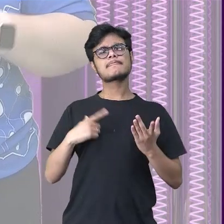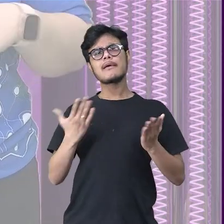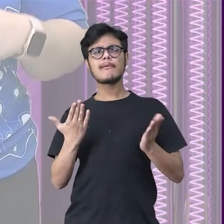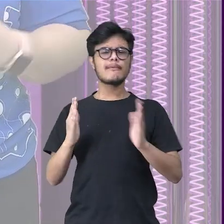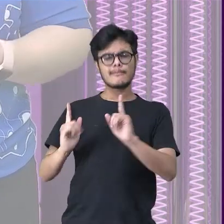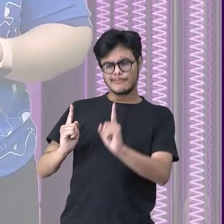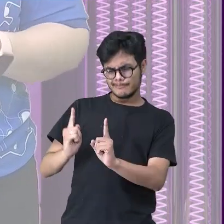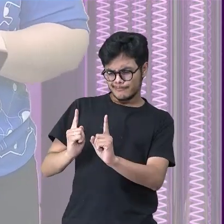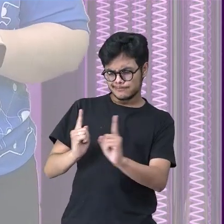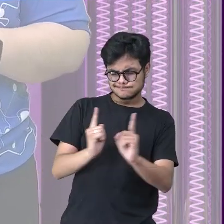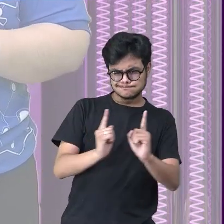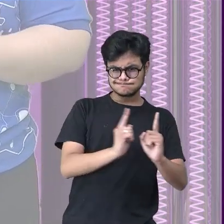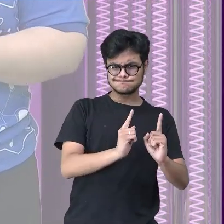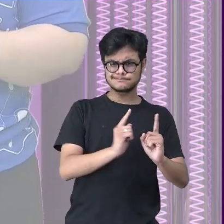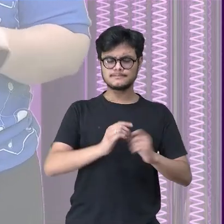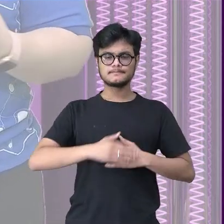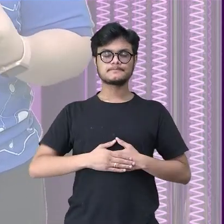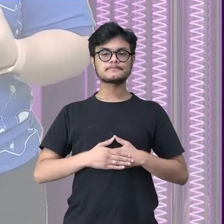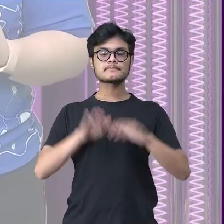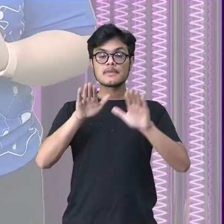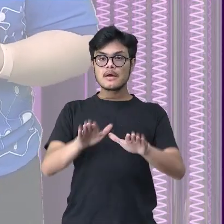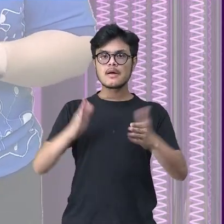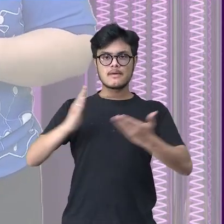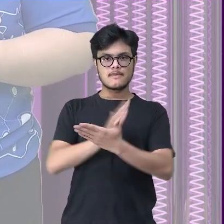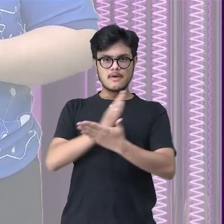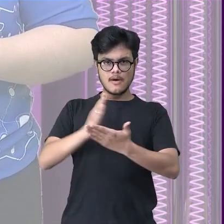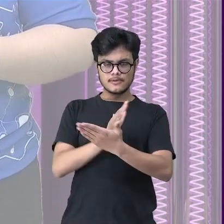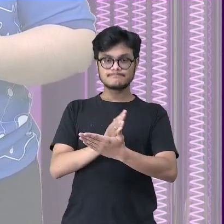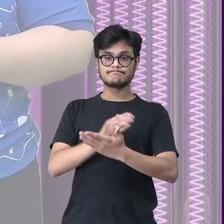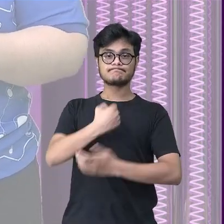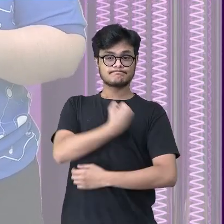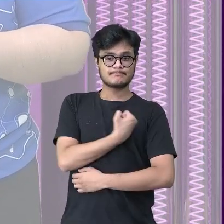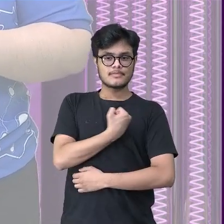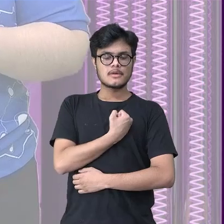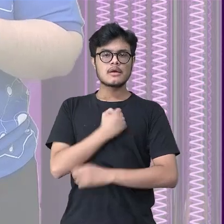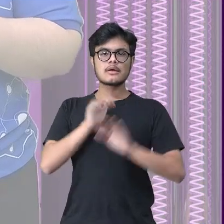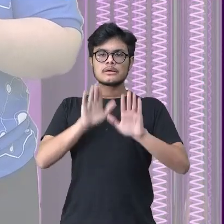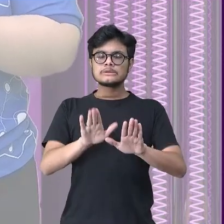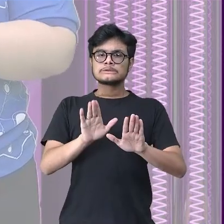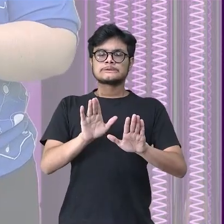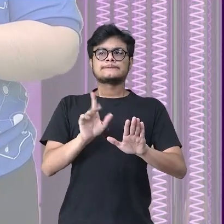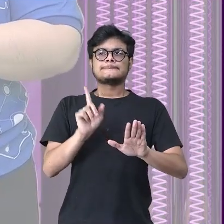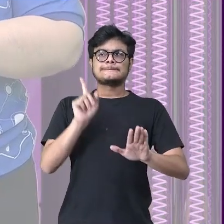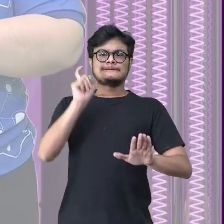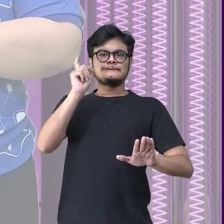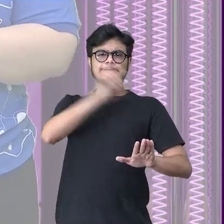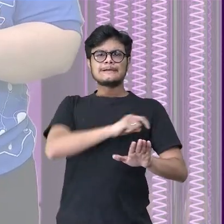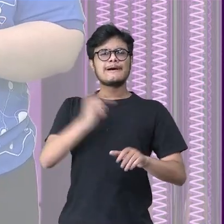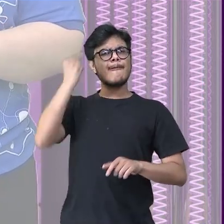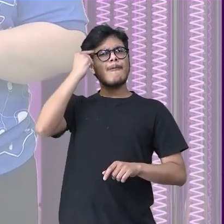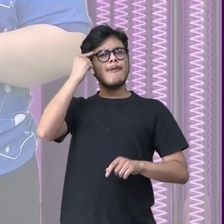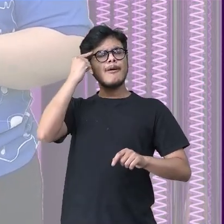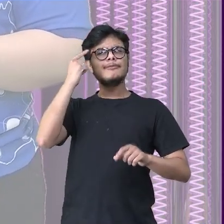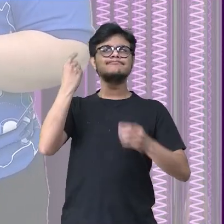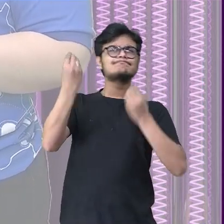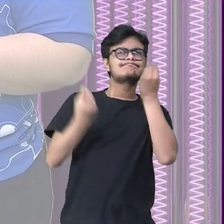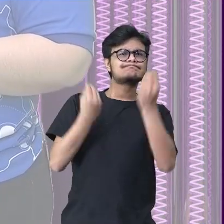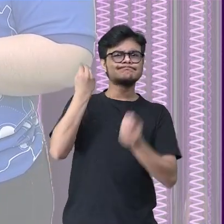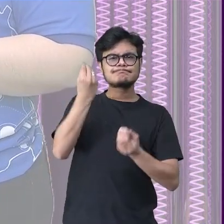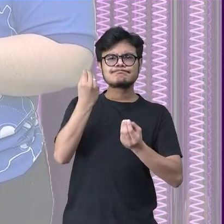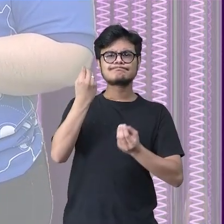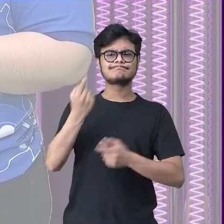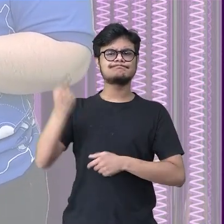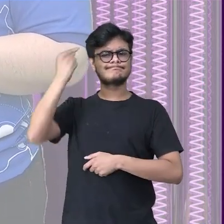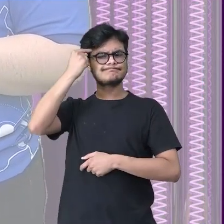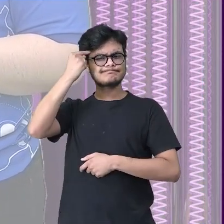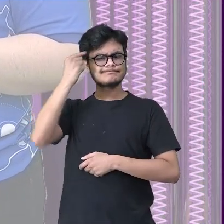muito pequenas. Então, olha só, algumas medidas desafiam a nossa imaginação, né? Então, vocês